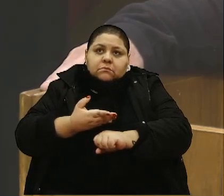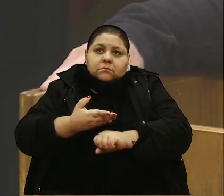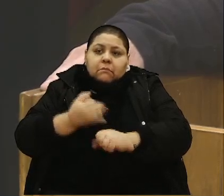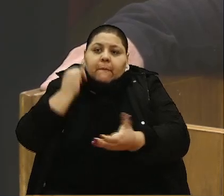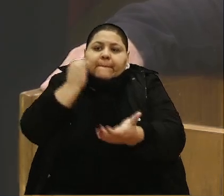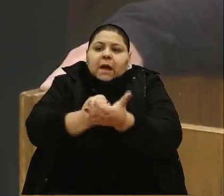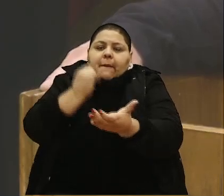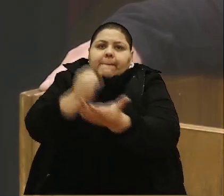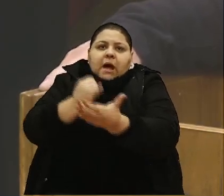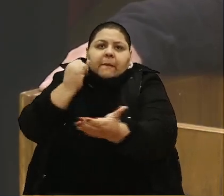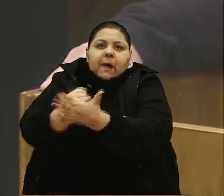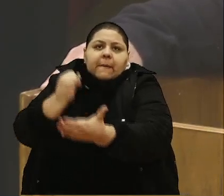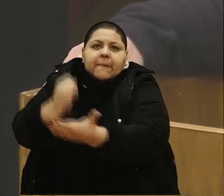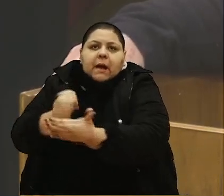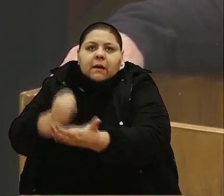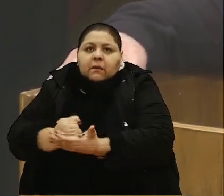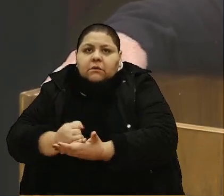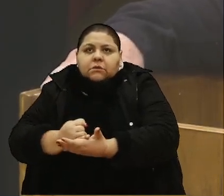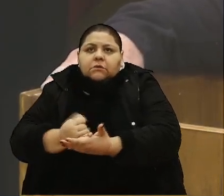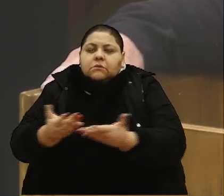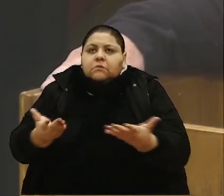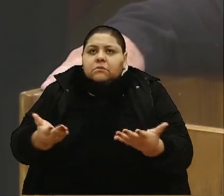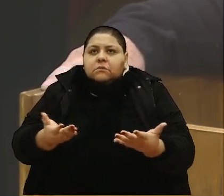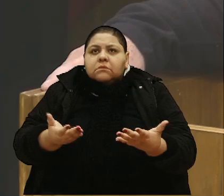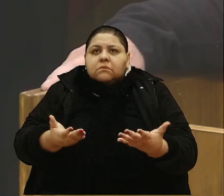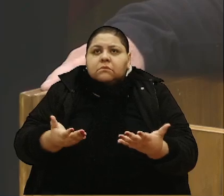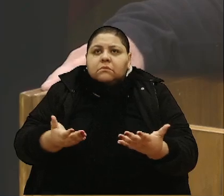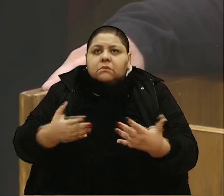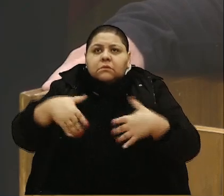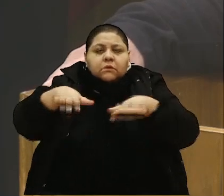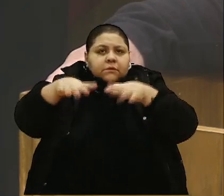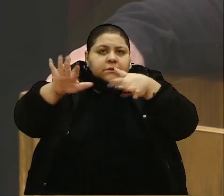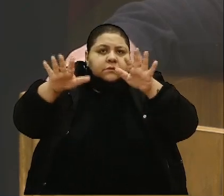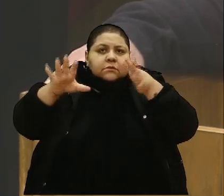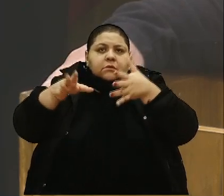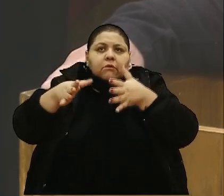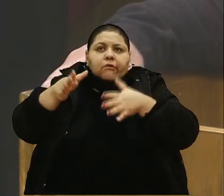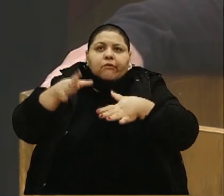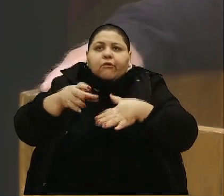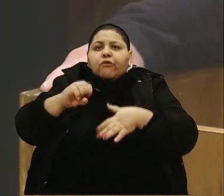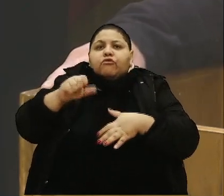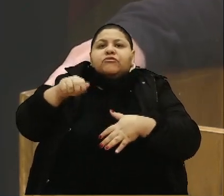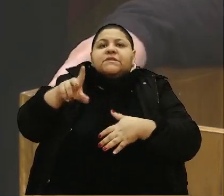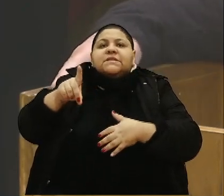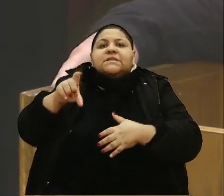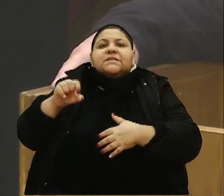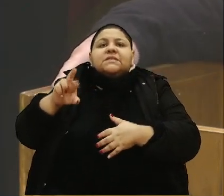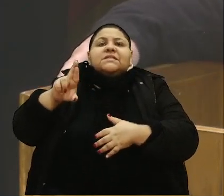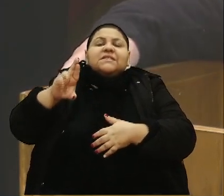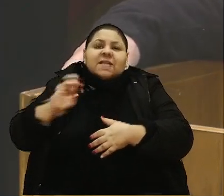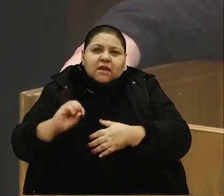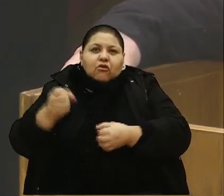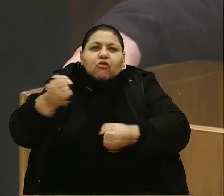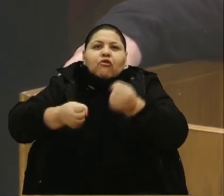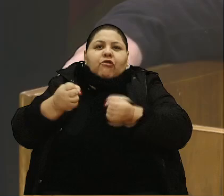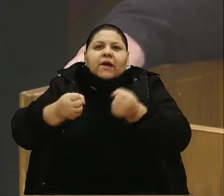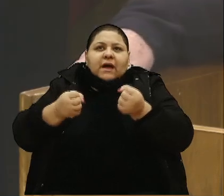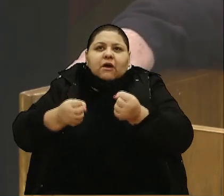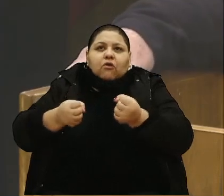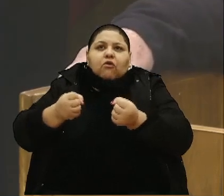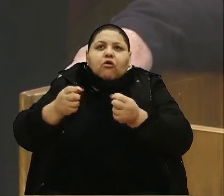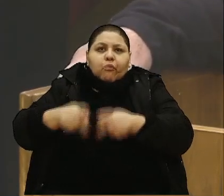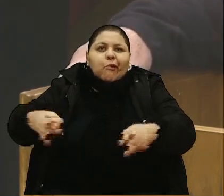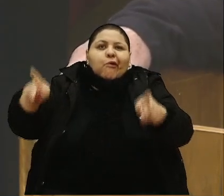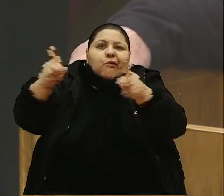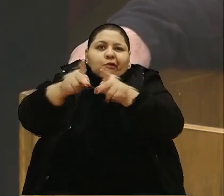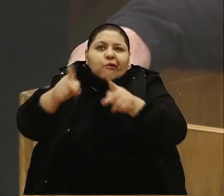o chevette já não está, já está na conta, né? Mas vamos botar um sandeirinho aí, tá? Vamos pegar um carrinho popular aí, tá?